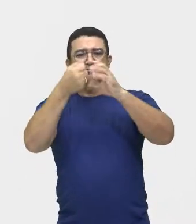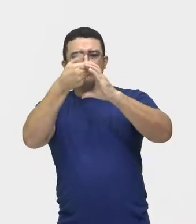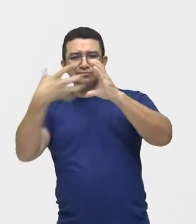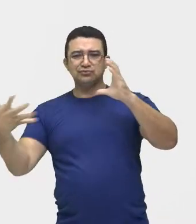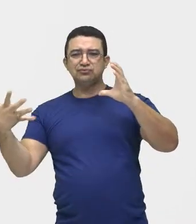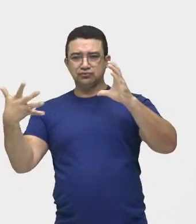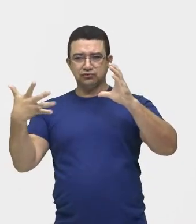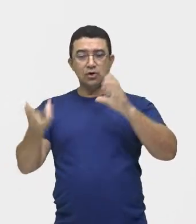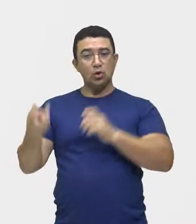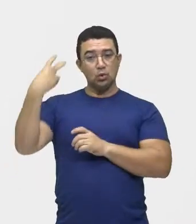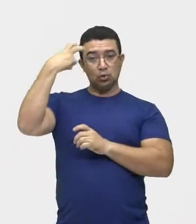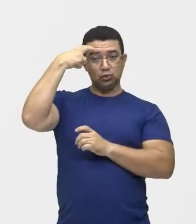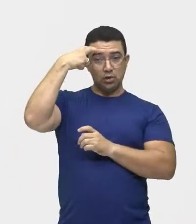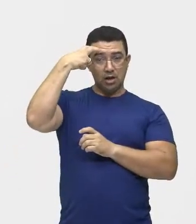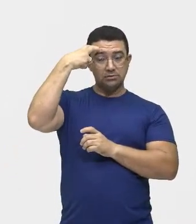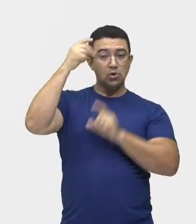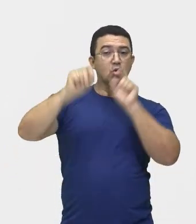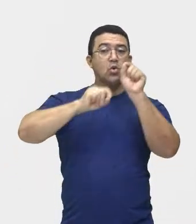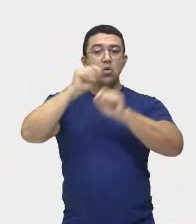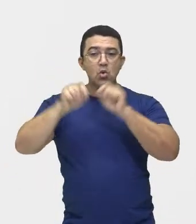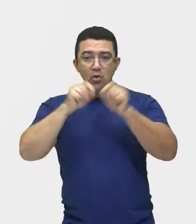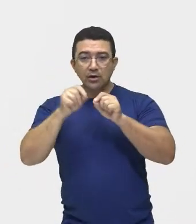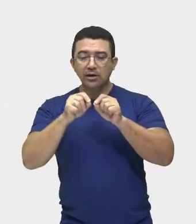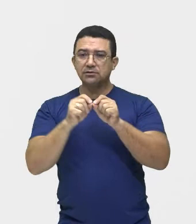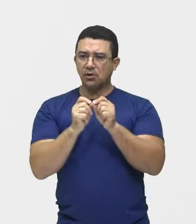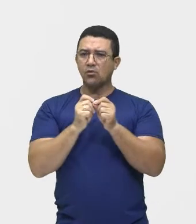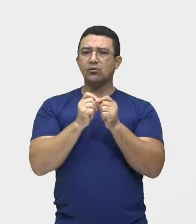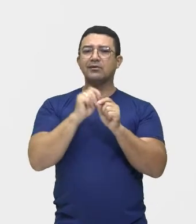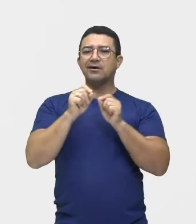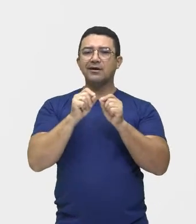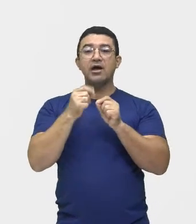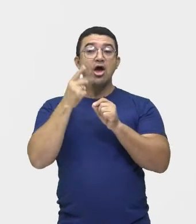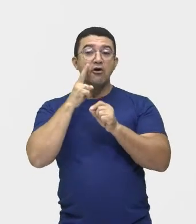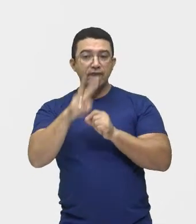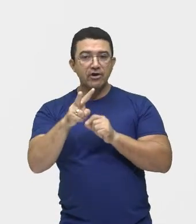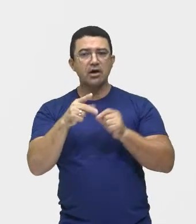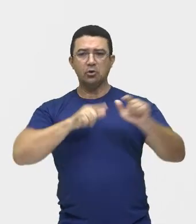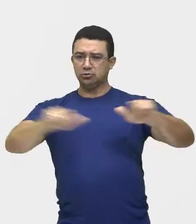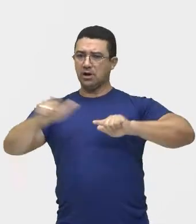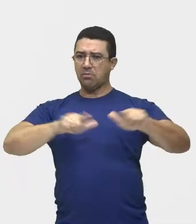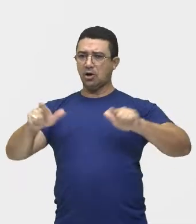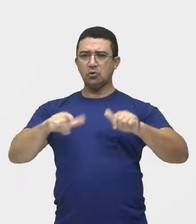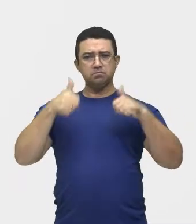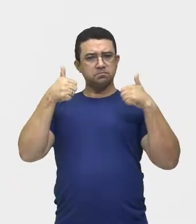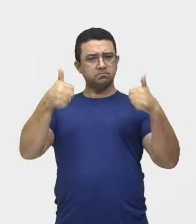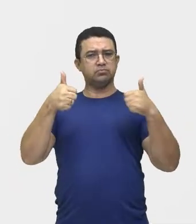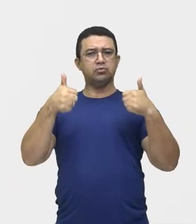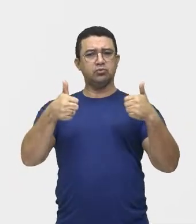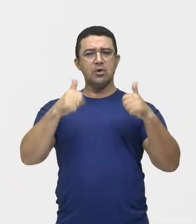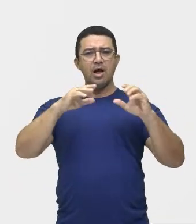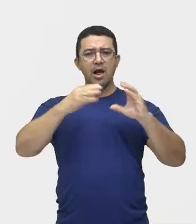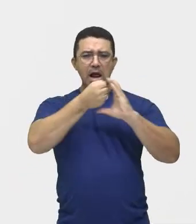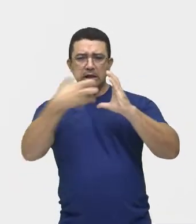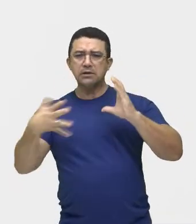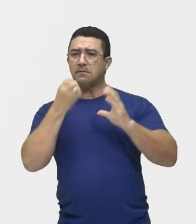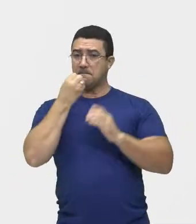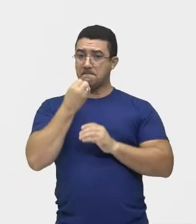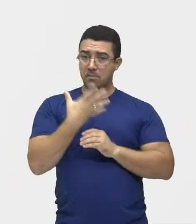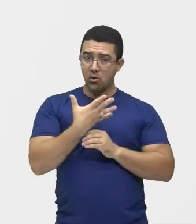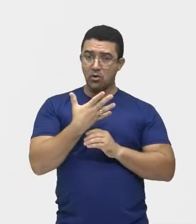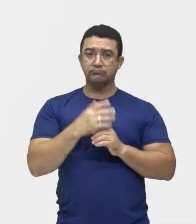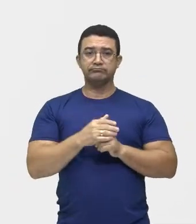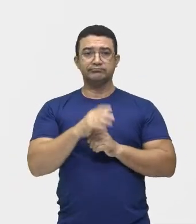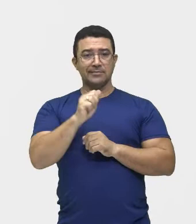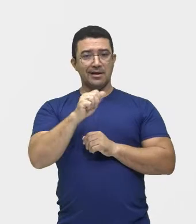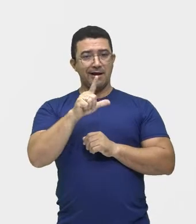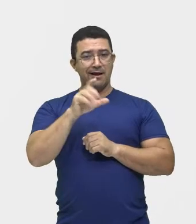culturais, como o que se encara o trabalho como virtude. Esses traços culturais, vistos por Tocqueville, em grande